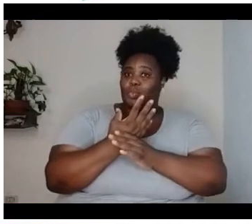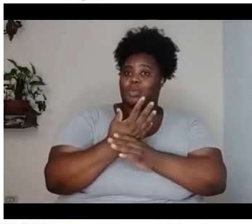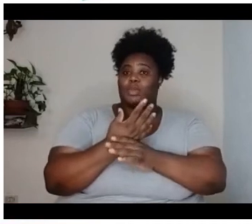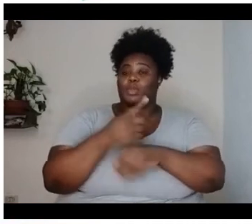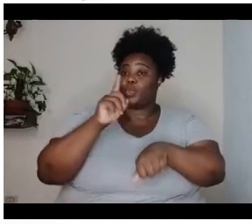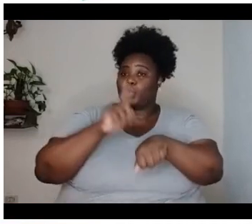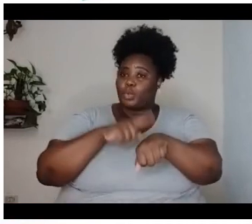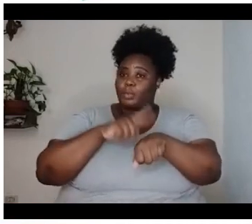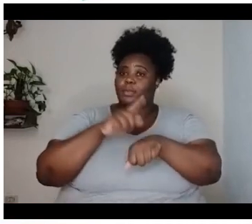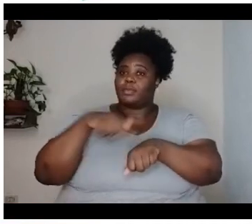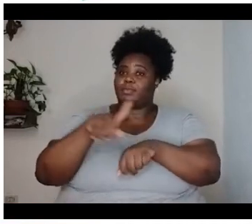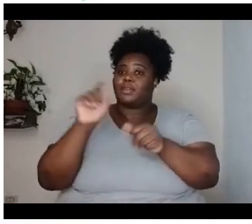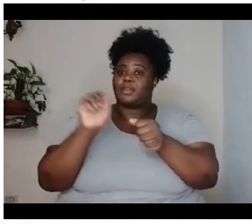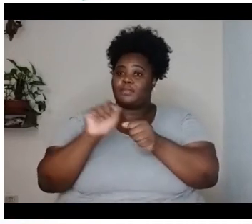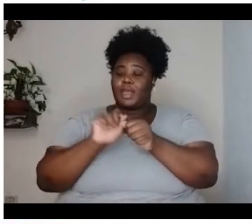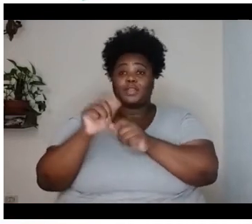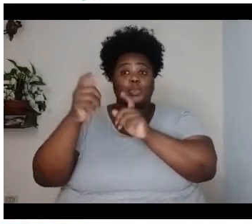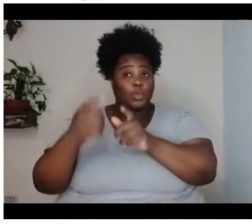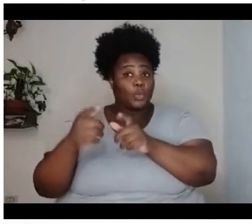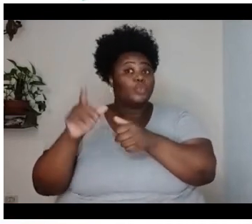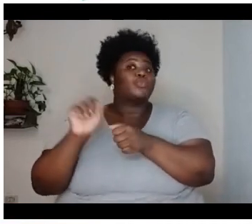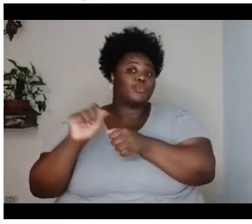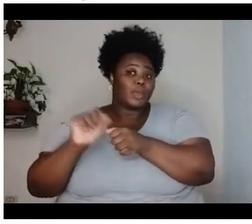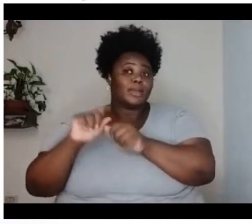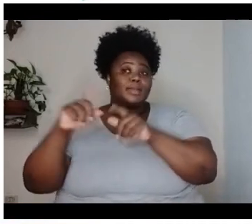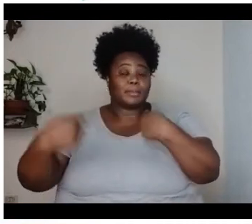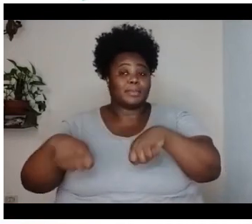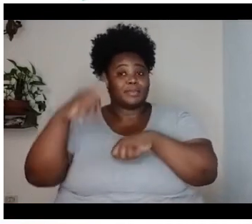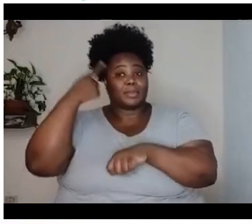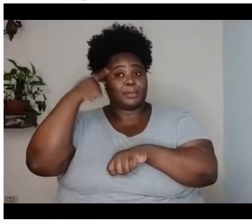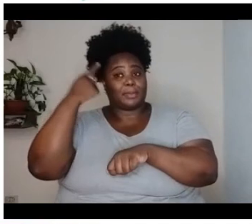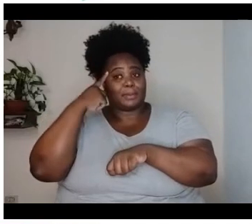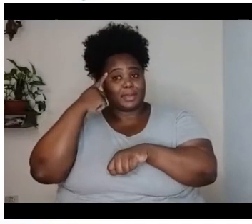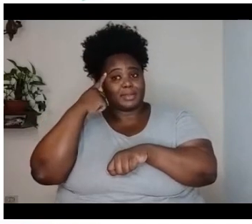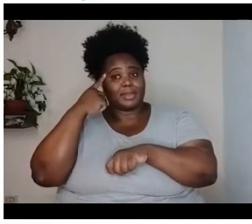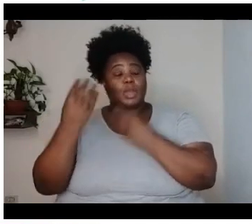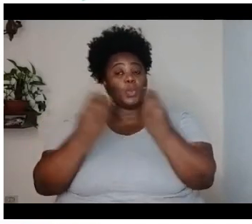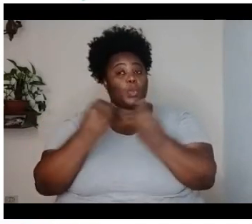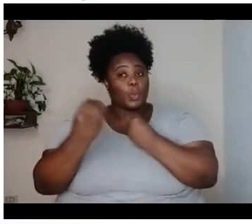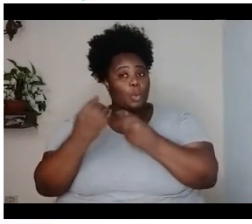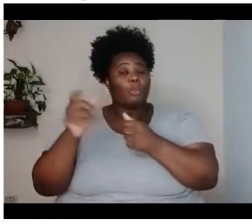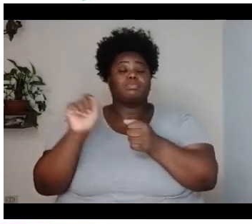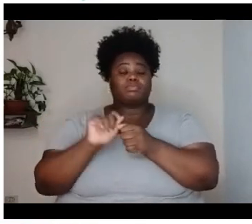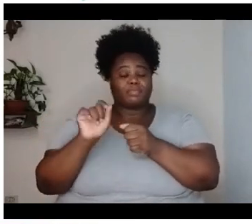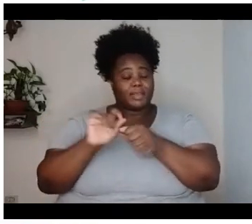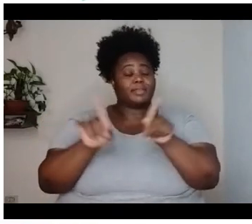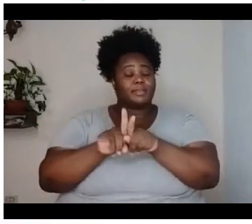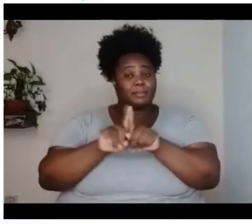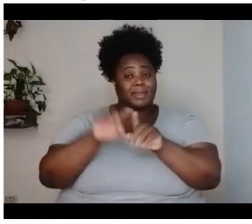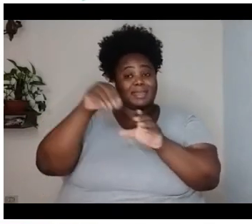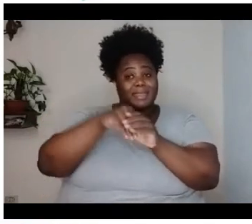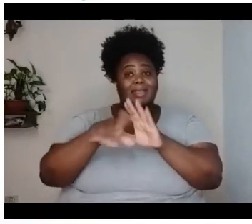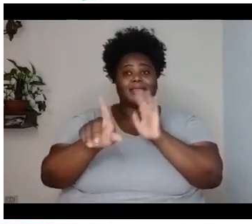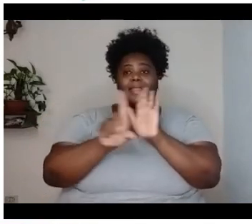você executa aquilo e onde você executa aquilo é que tem que ser pensado, e como você executa dentro da lei, com